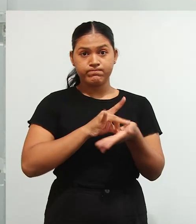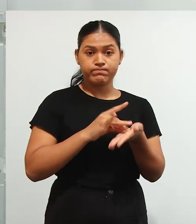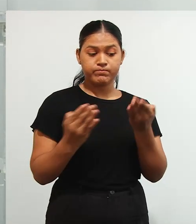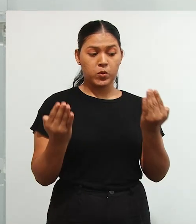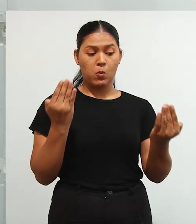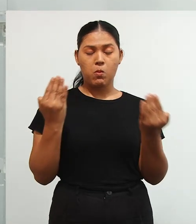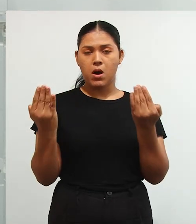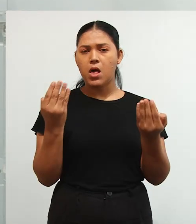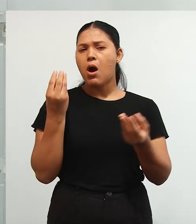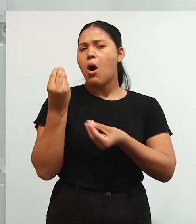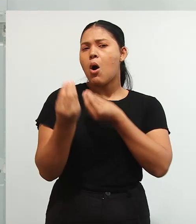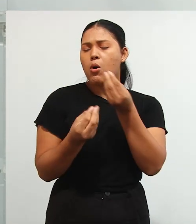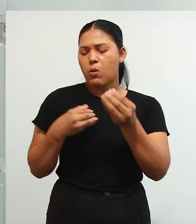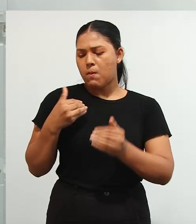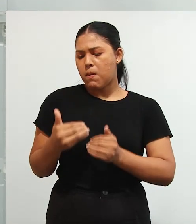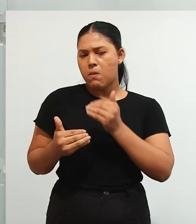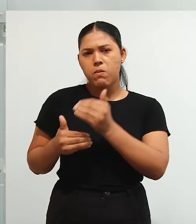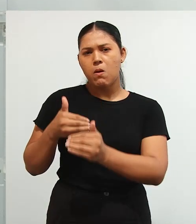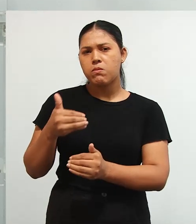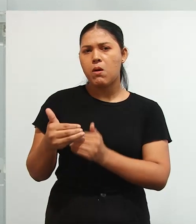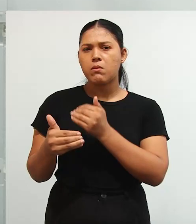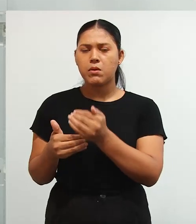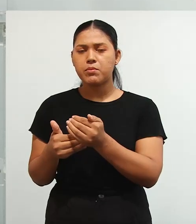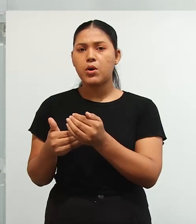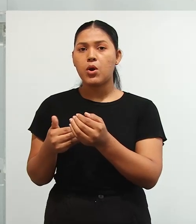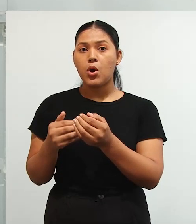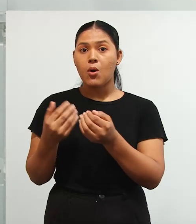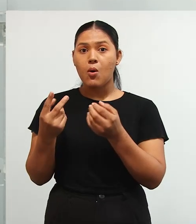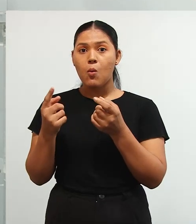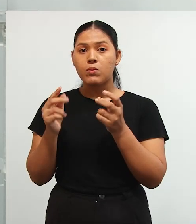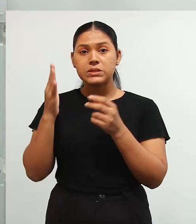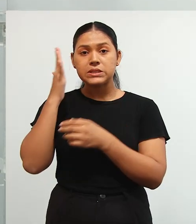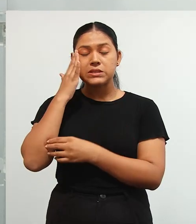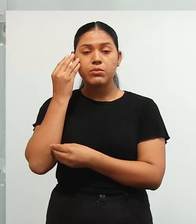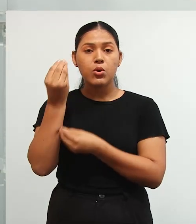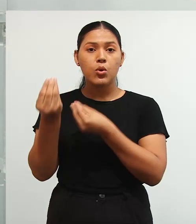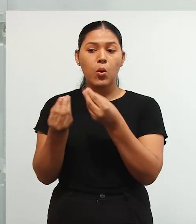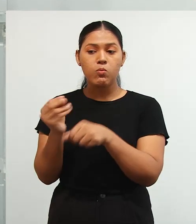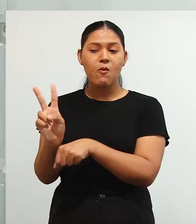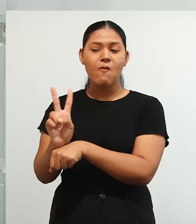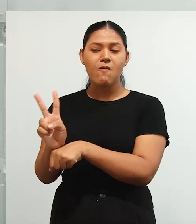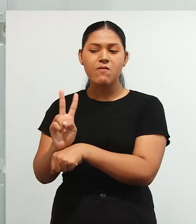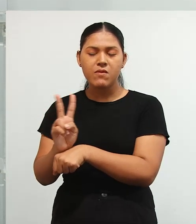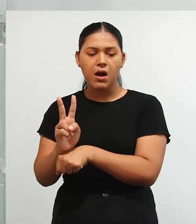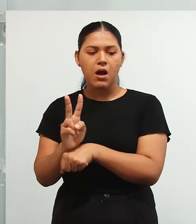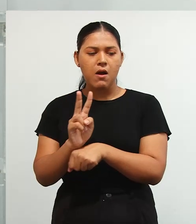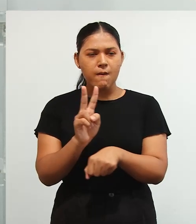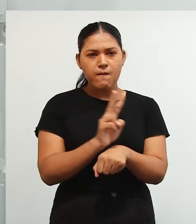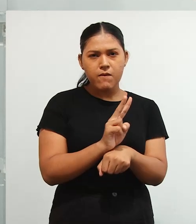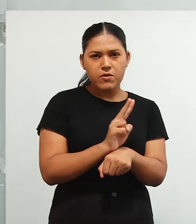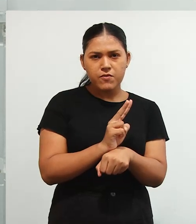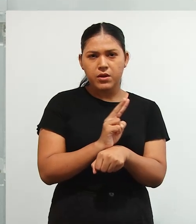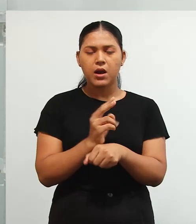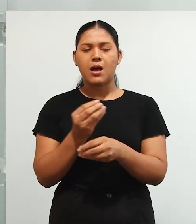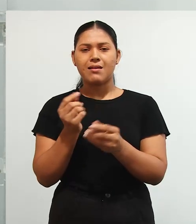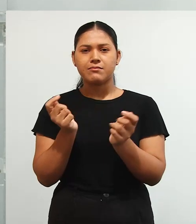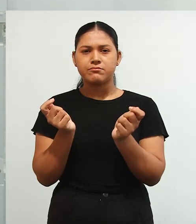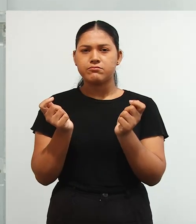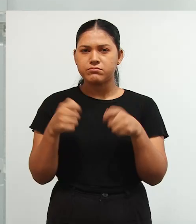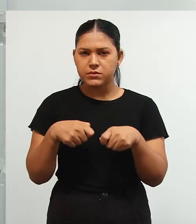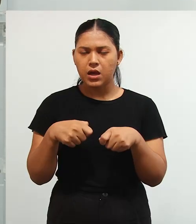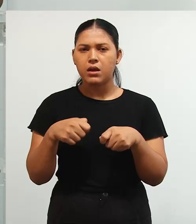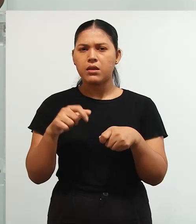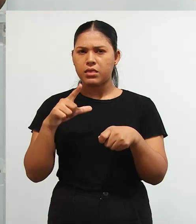Educação do Estado de Rondônia sobre o monitoramento desse plano e saber como que a educação para as